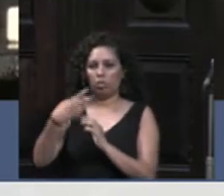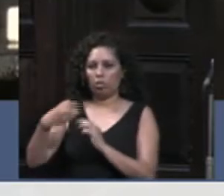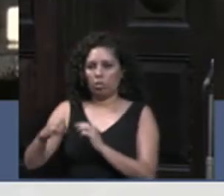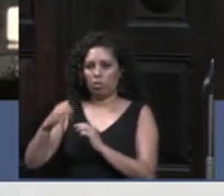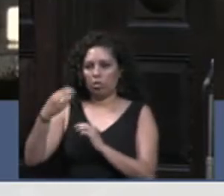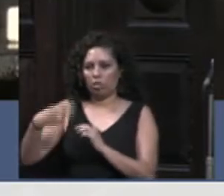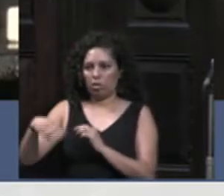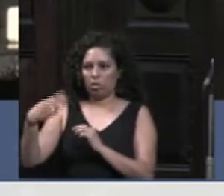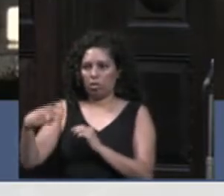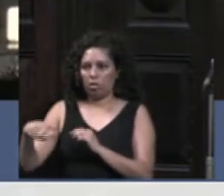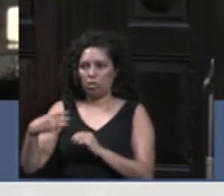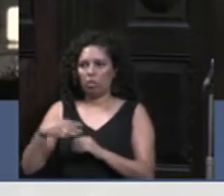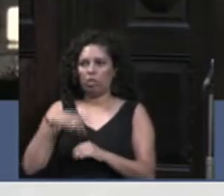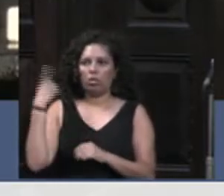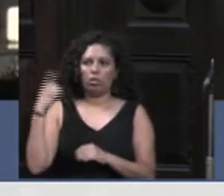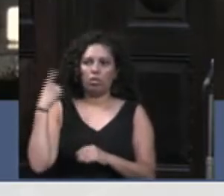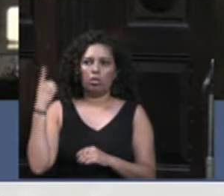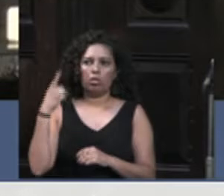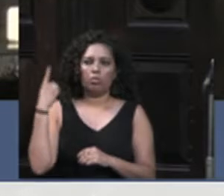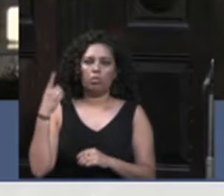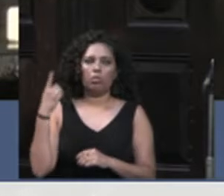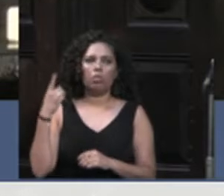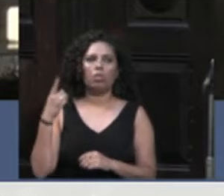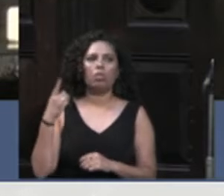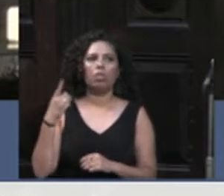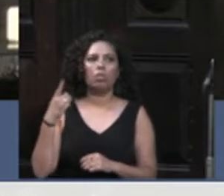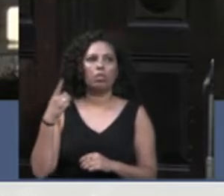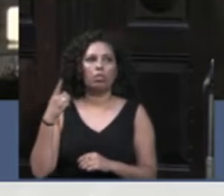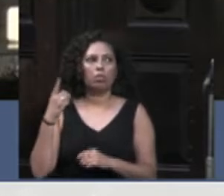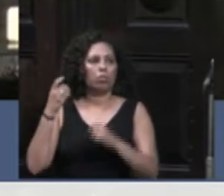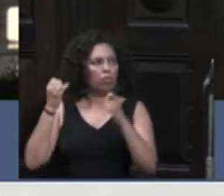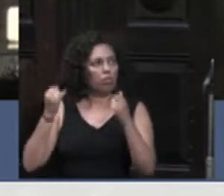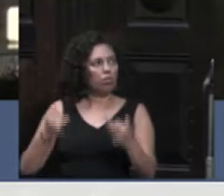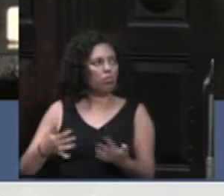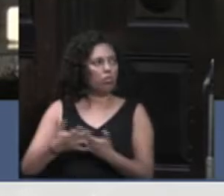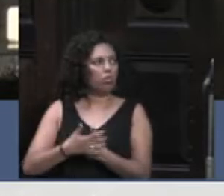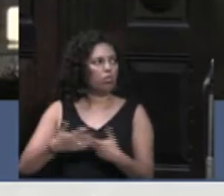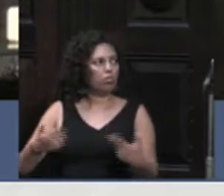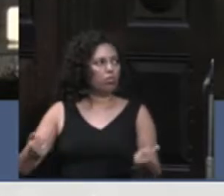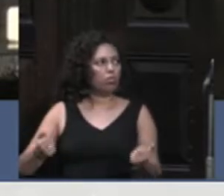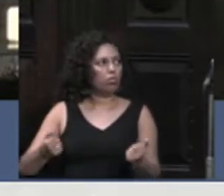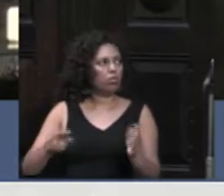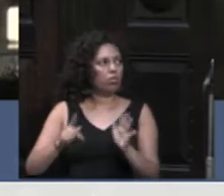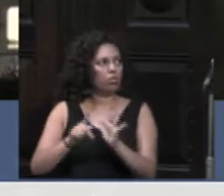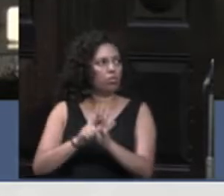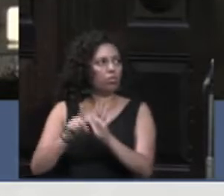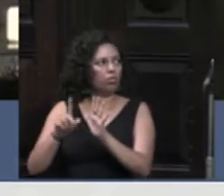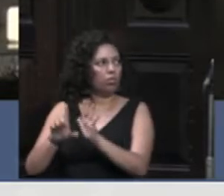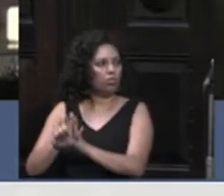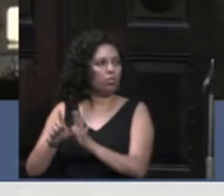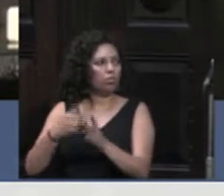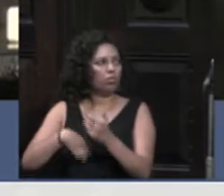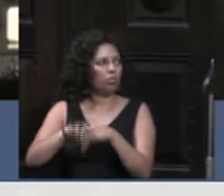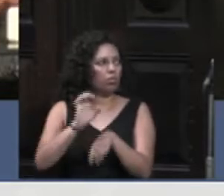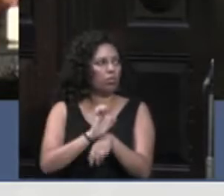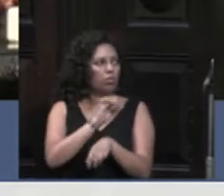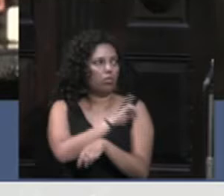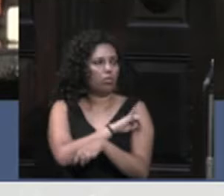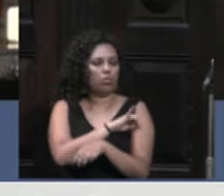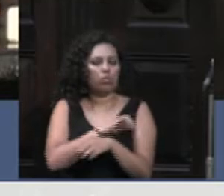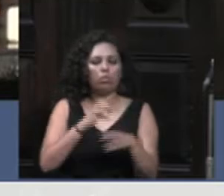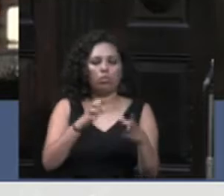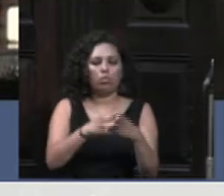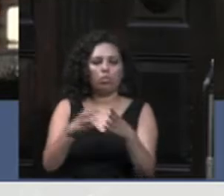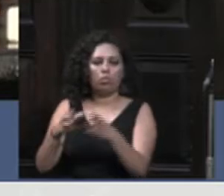2017, de autoria do deputado Valdec Carneiro, que declara a Orquestra de Cordas da Grota como patrimônio cultural e material do Estado do Rio de Janeiro, pendente de pareceres das